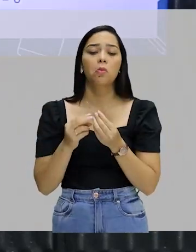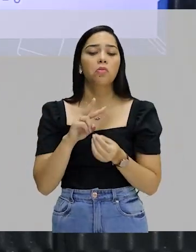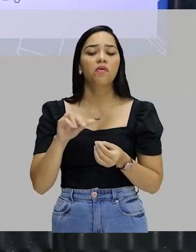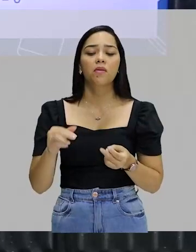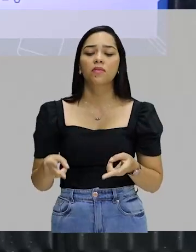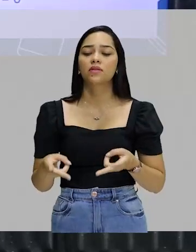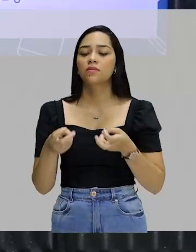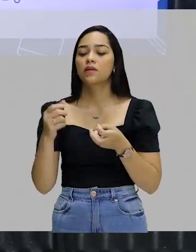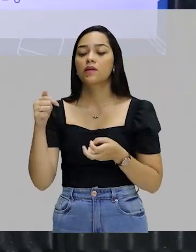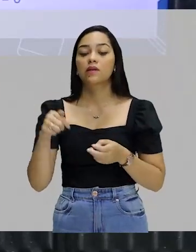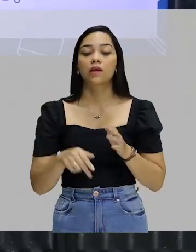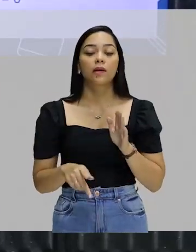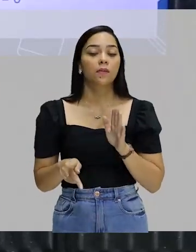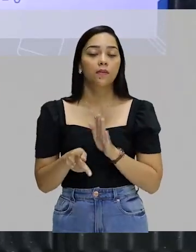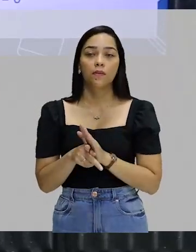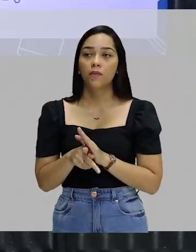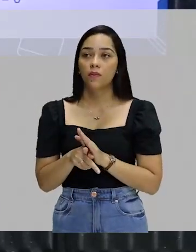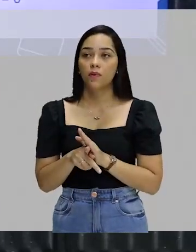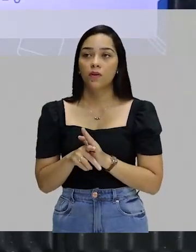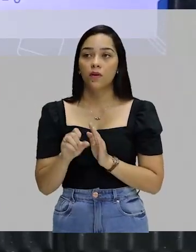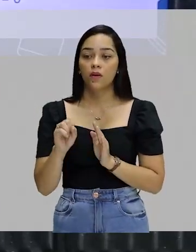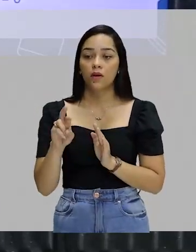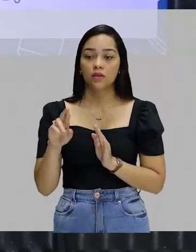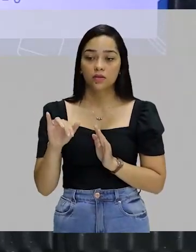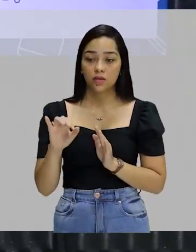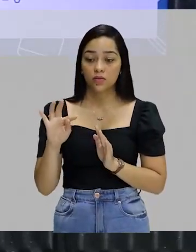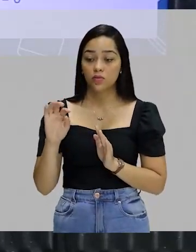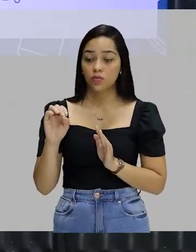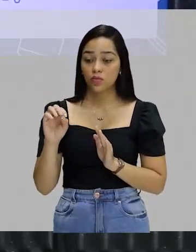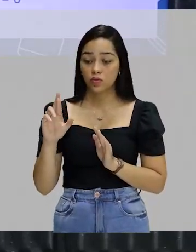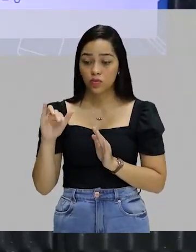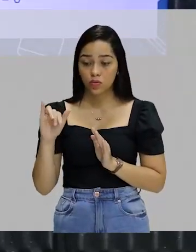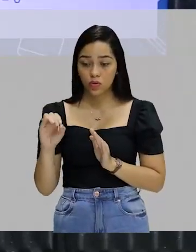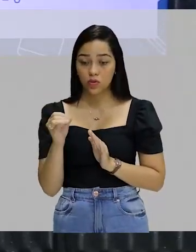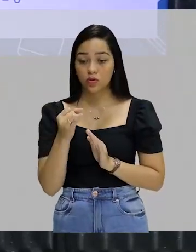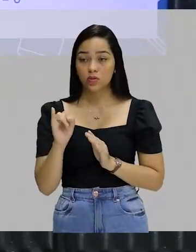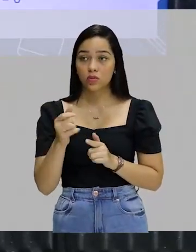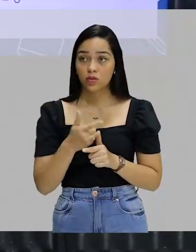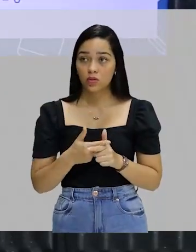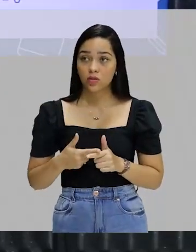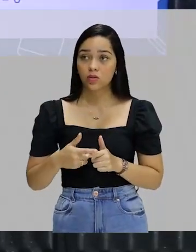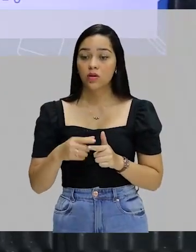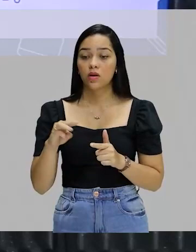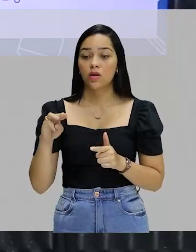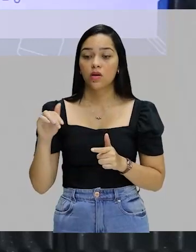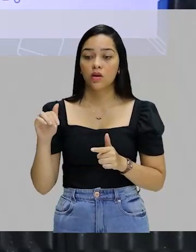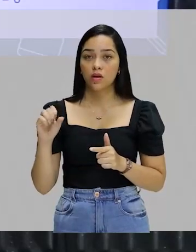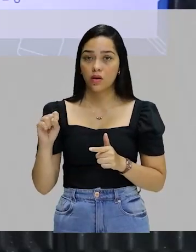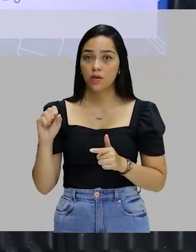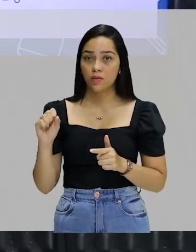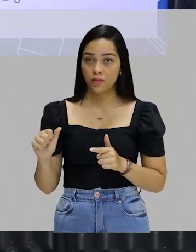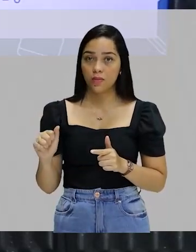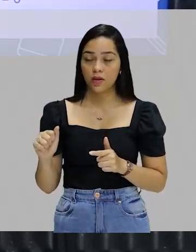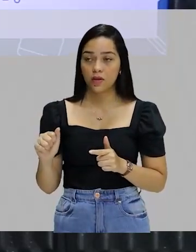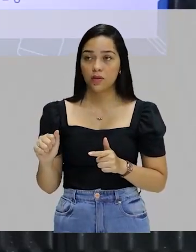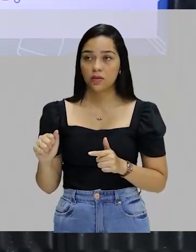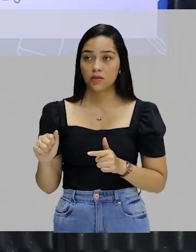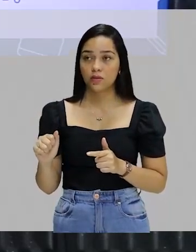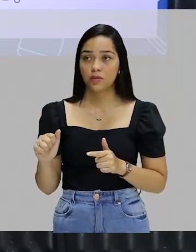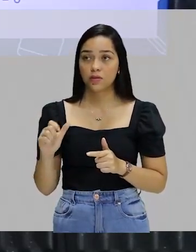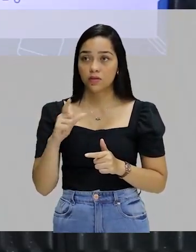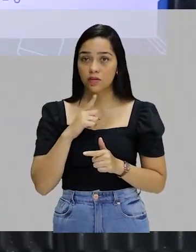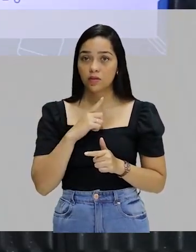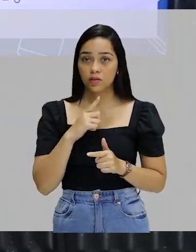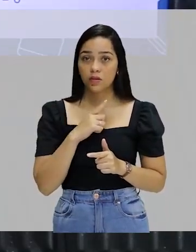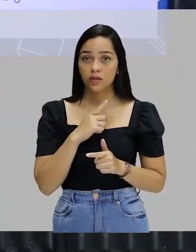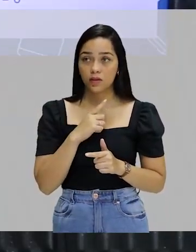perceber que o elemento pertence à série do tório? Se a gente dividir a massa, né, do átomo